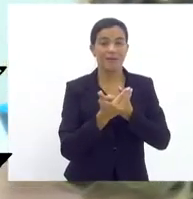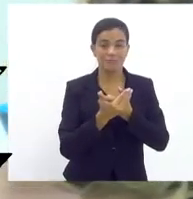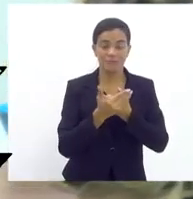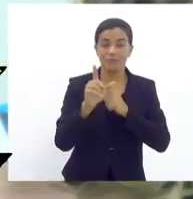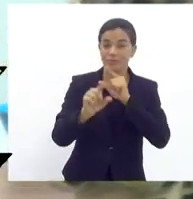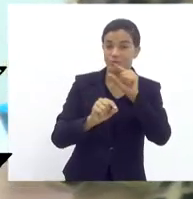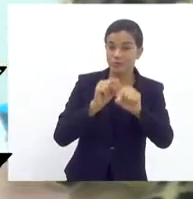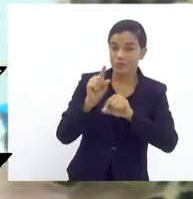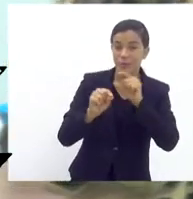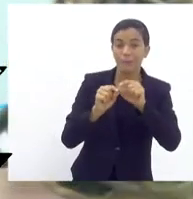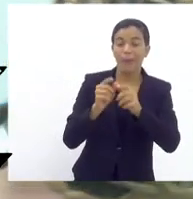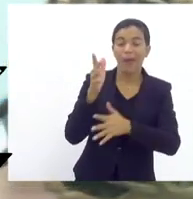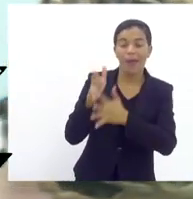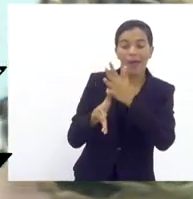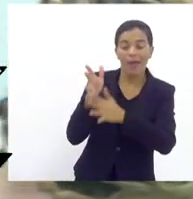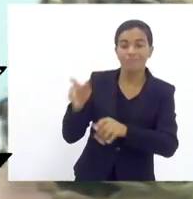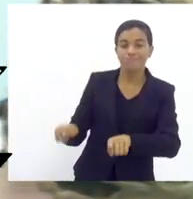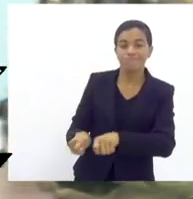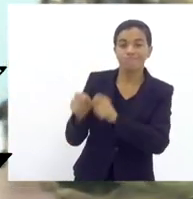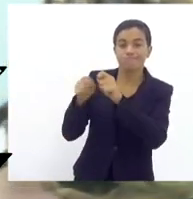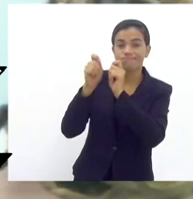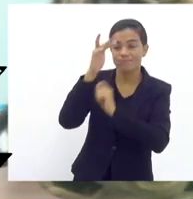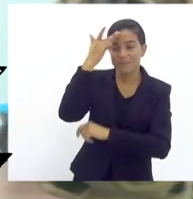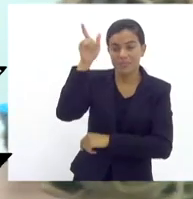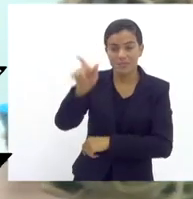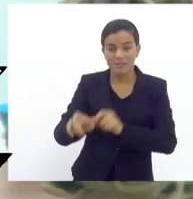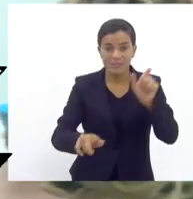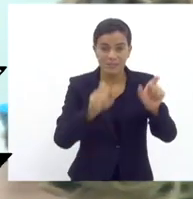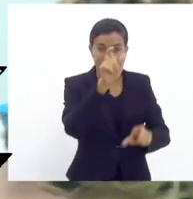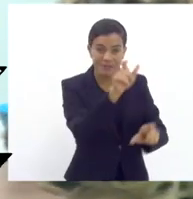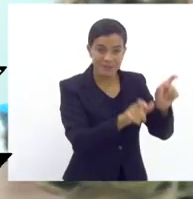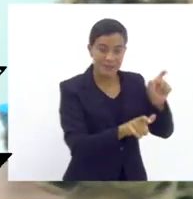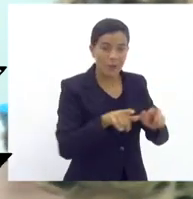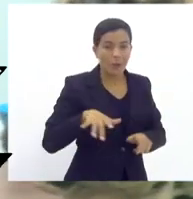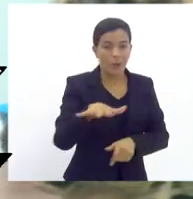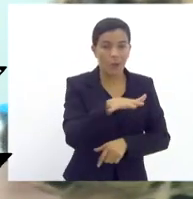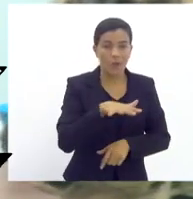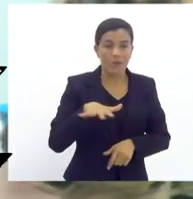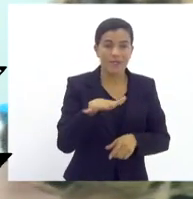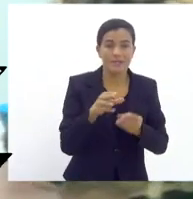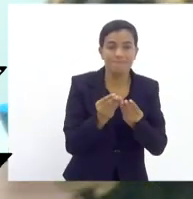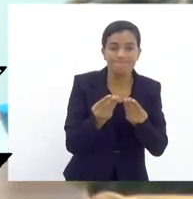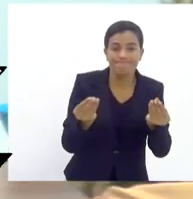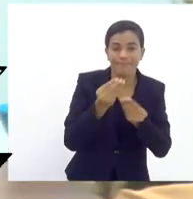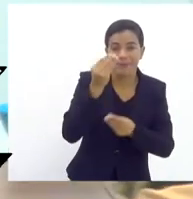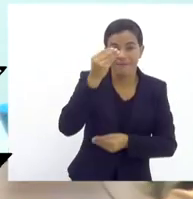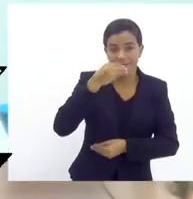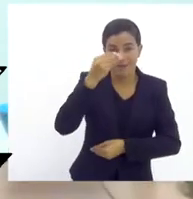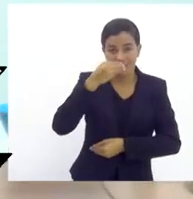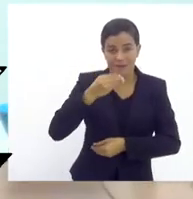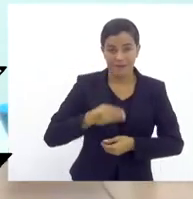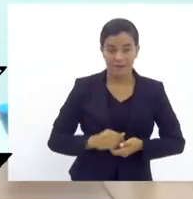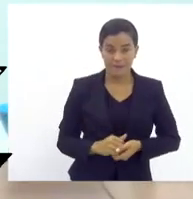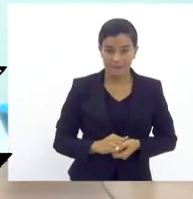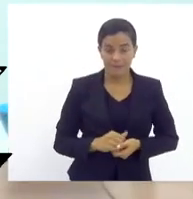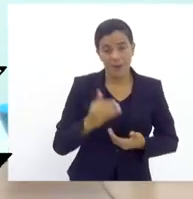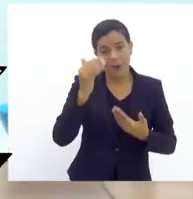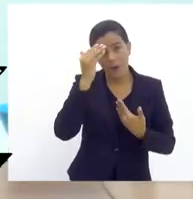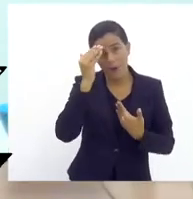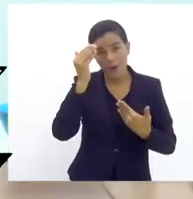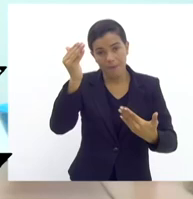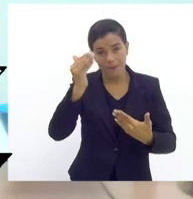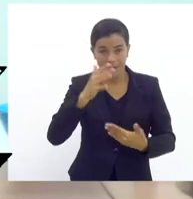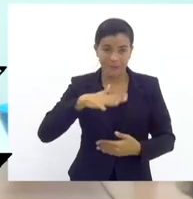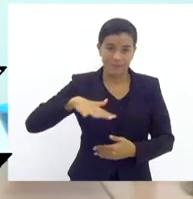para prejudicar as próprias pessoas que estão em condição de vulnerabilidade muito obrigada